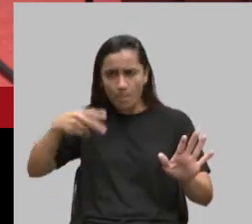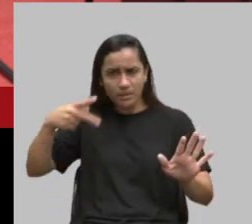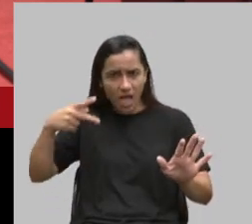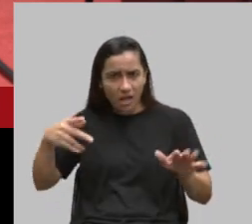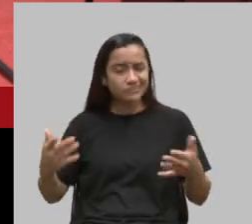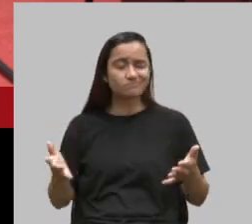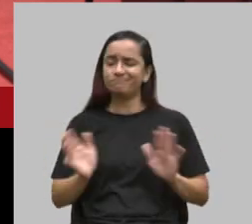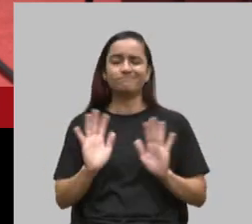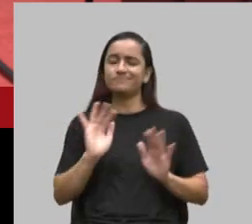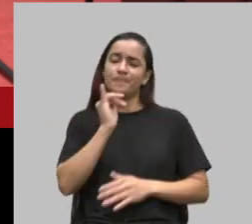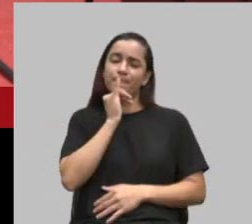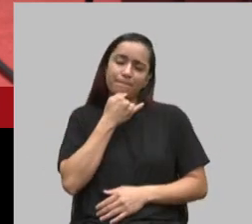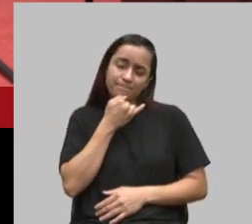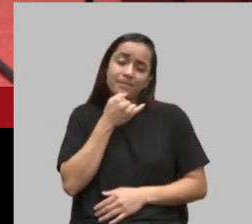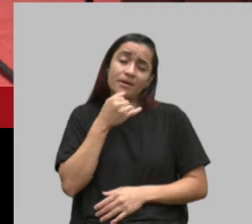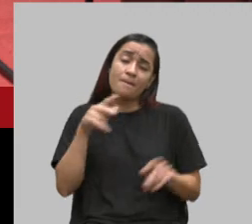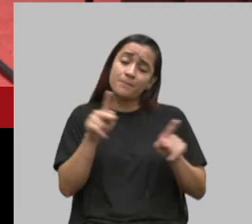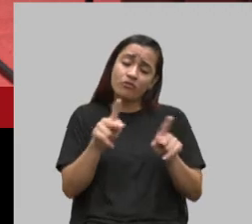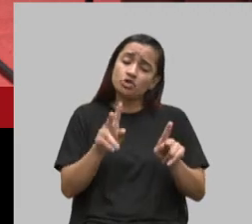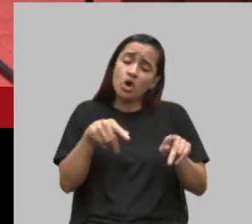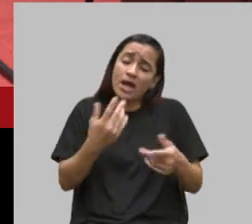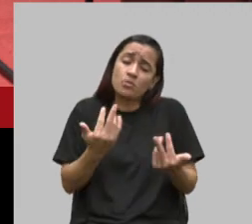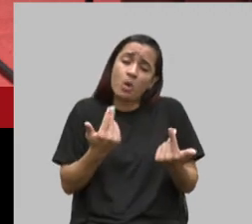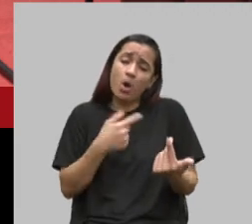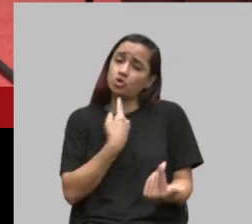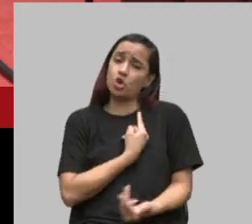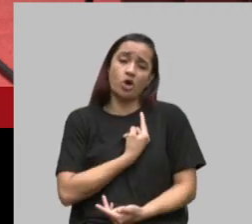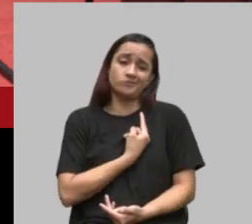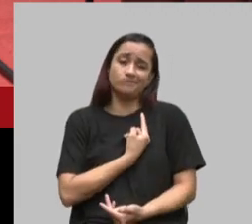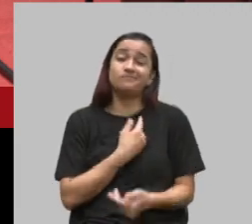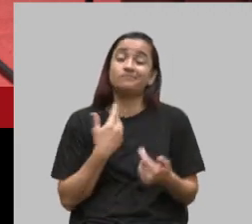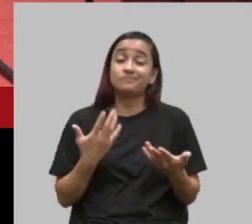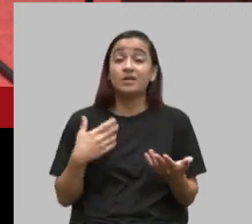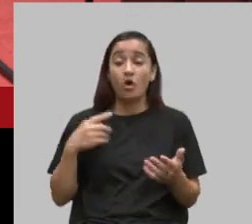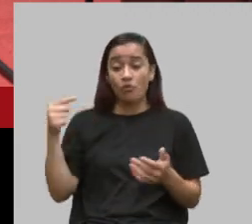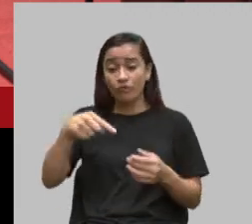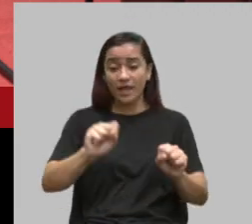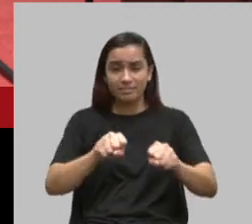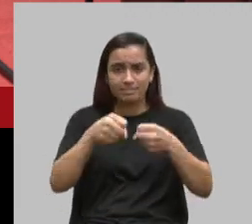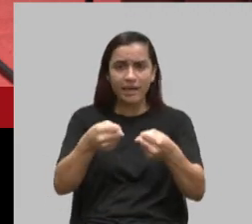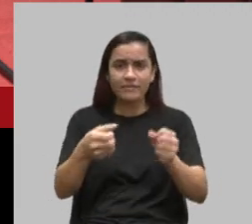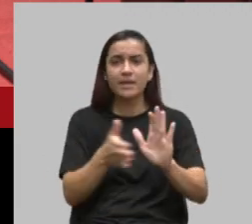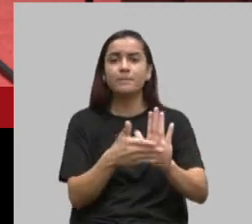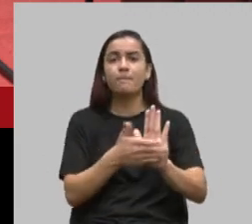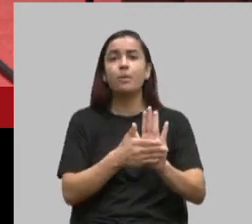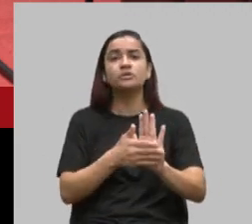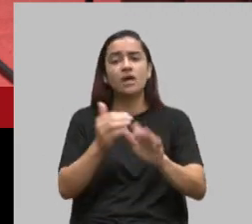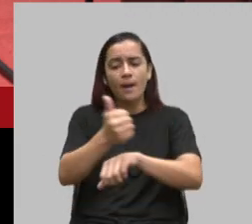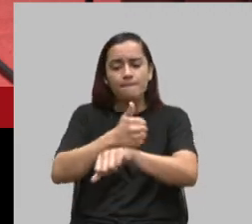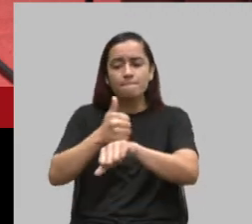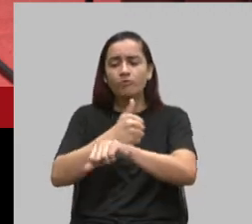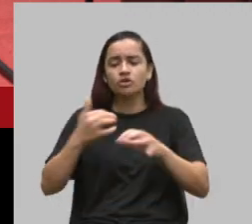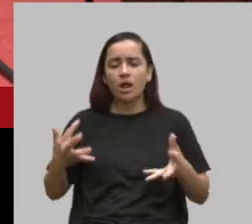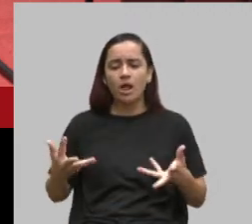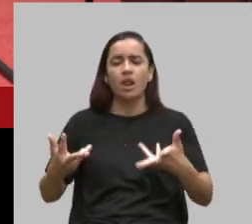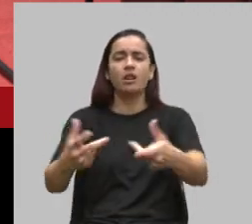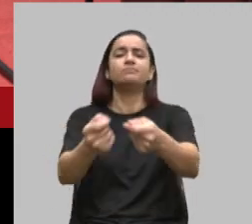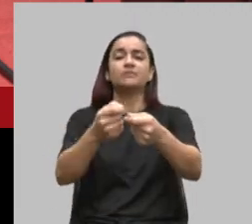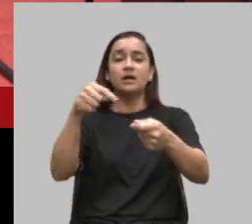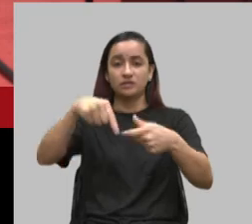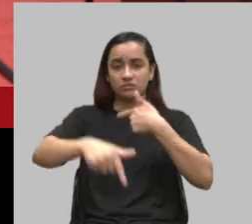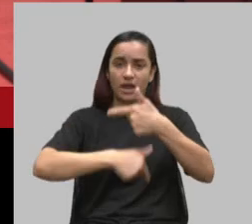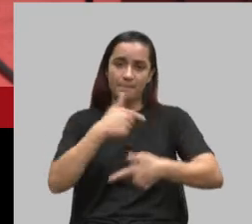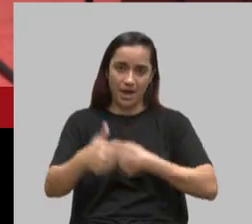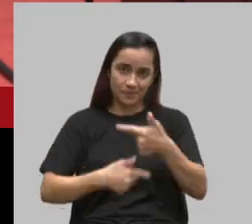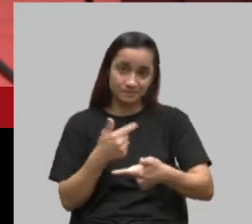professores são vítimas como nós então eu venho aqui defender essa proposta pela qualificação do trabalho dos professores Porque infelizmente